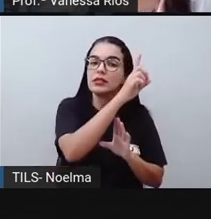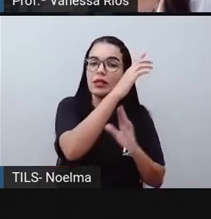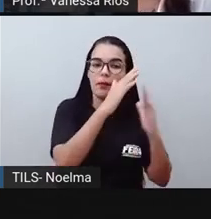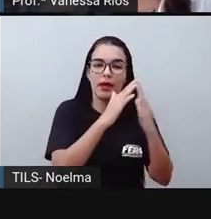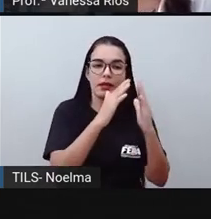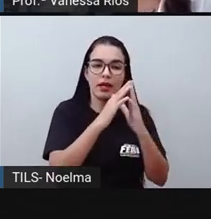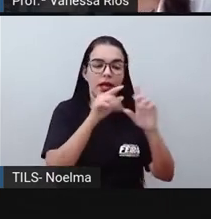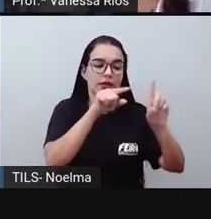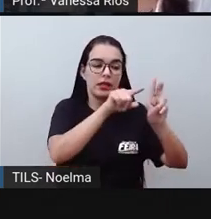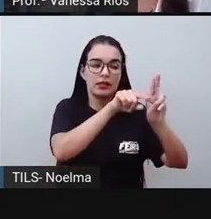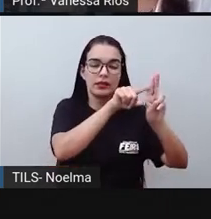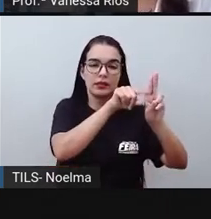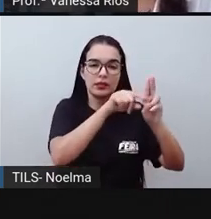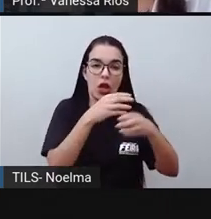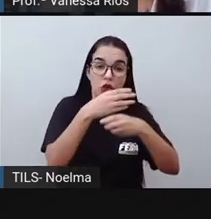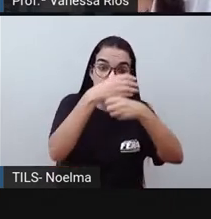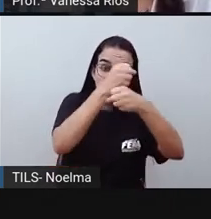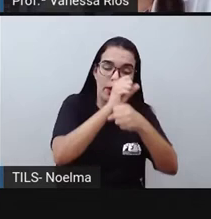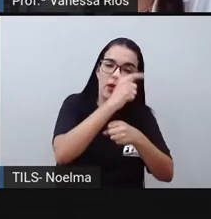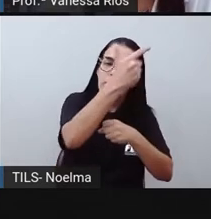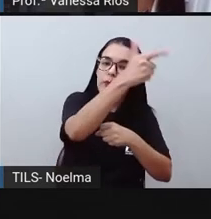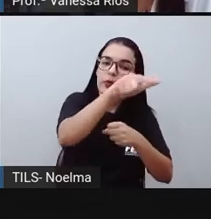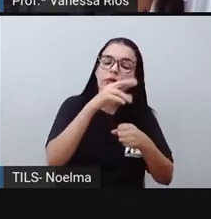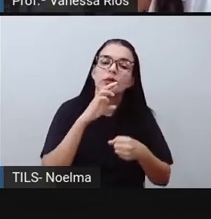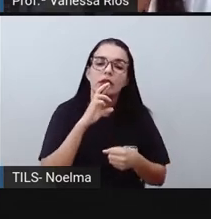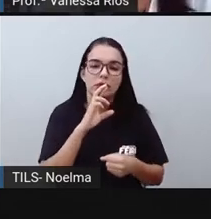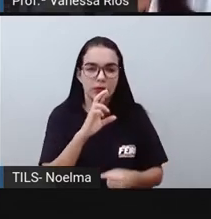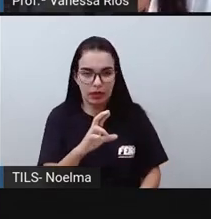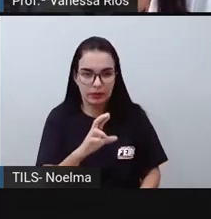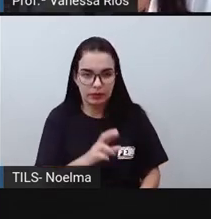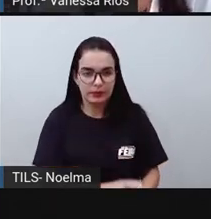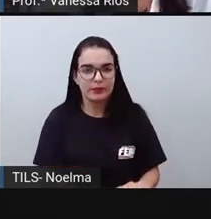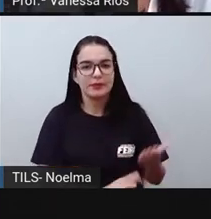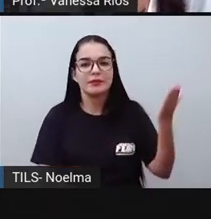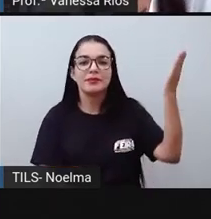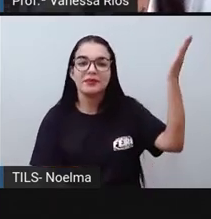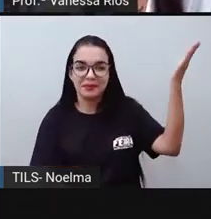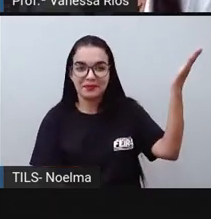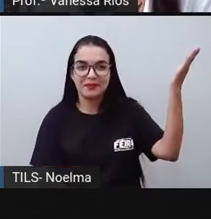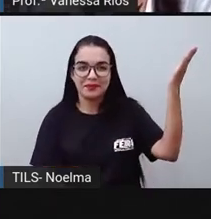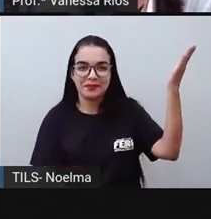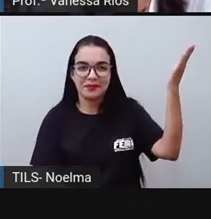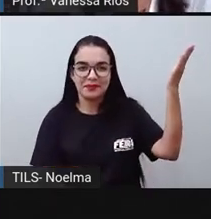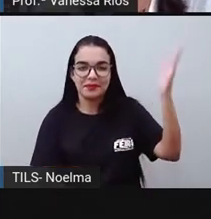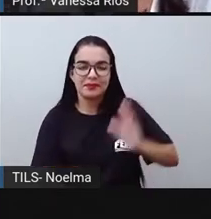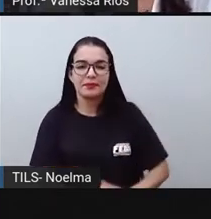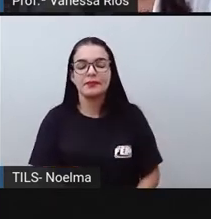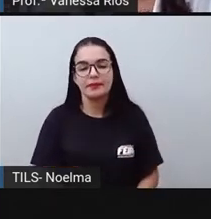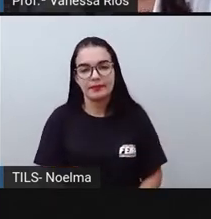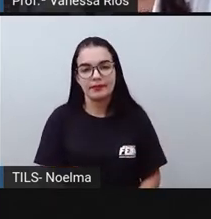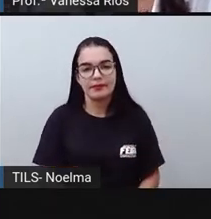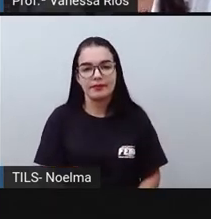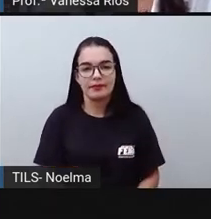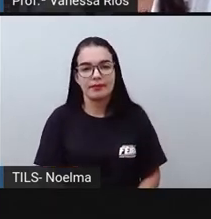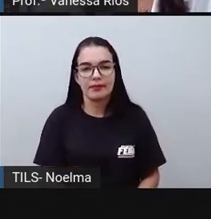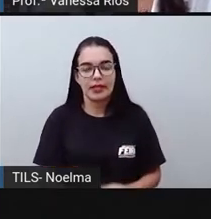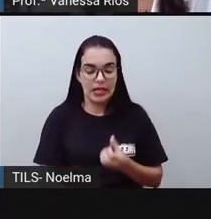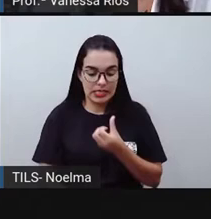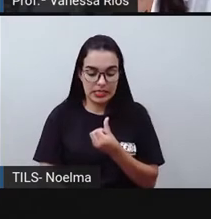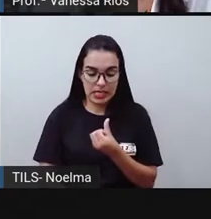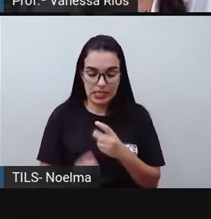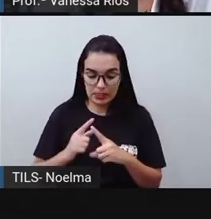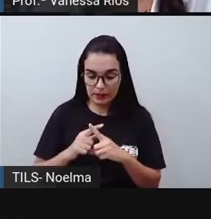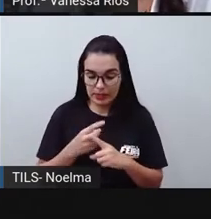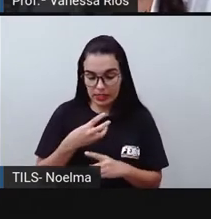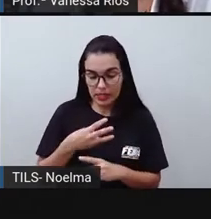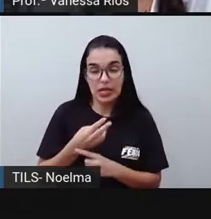casa das dezenas para somar com o próximo resultado. E é isso aqui que a Pró está falando, ó. Quando eu multiplico 6